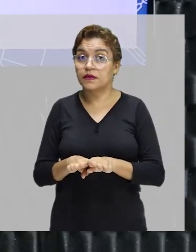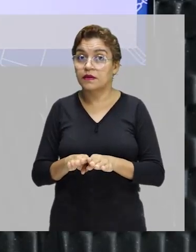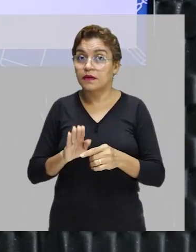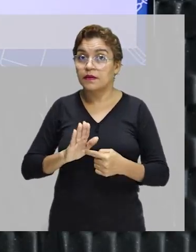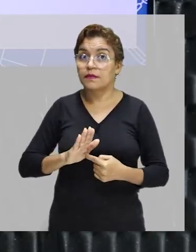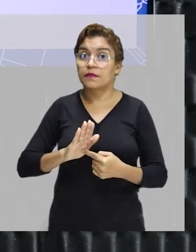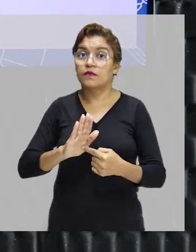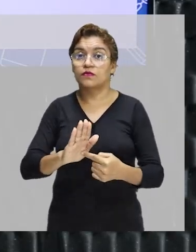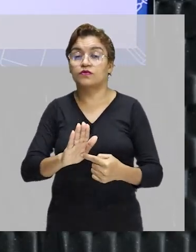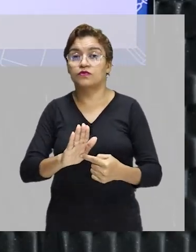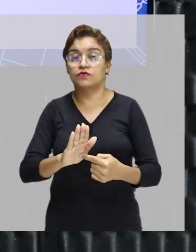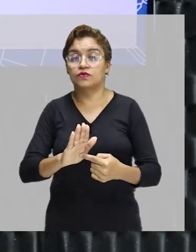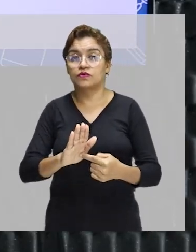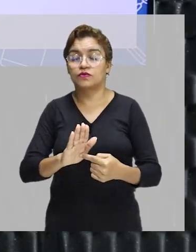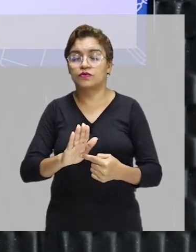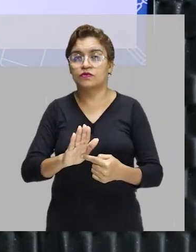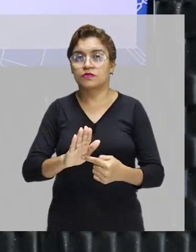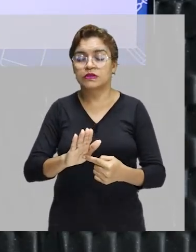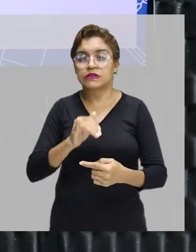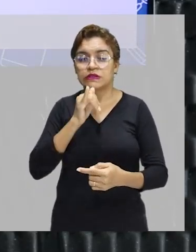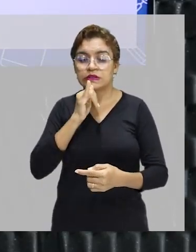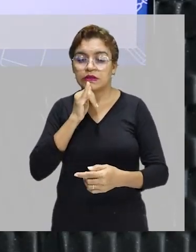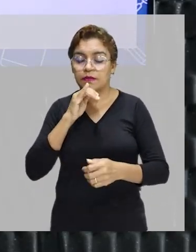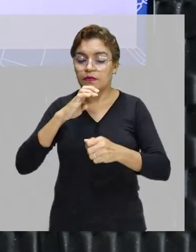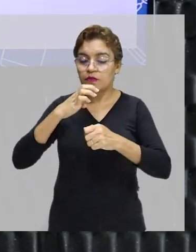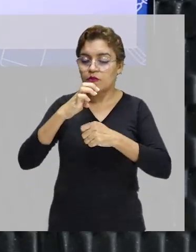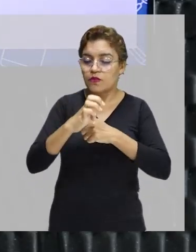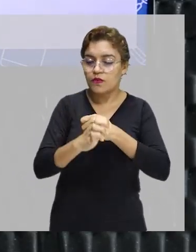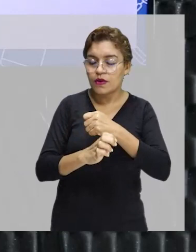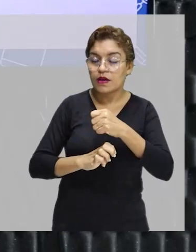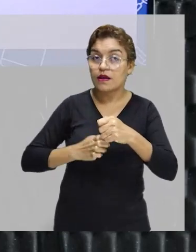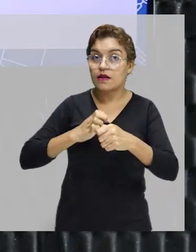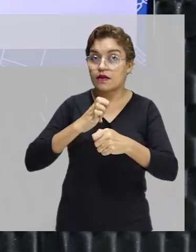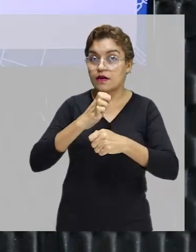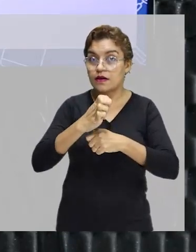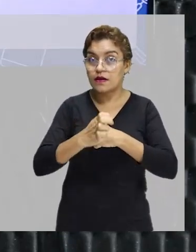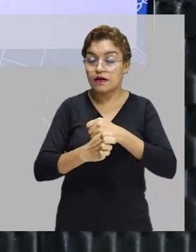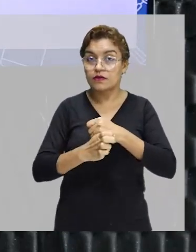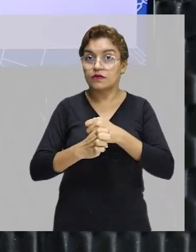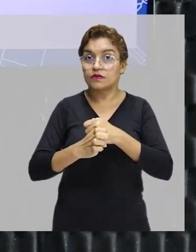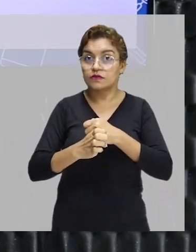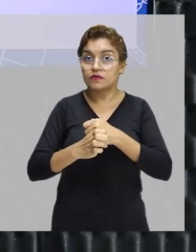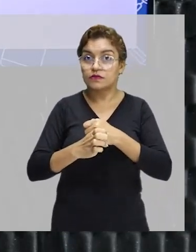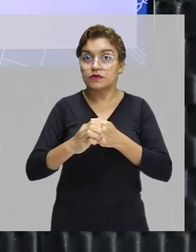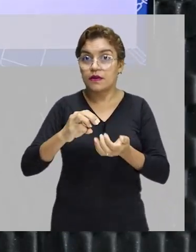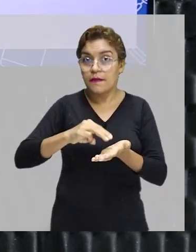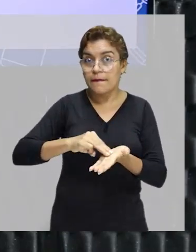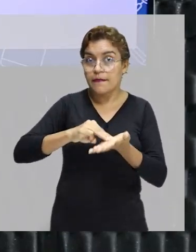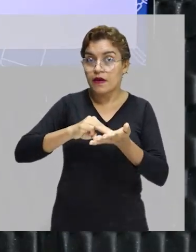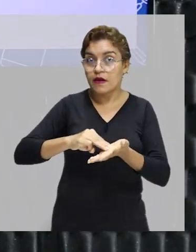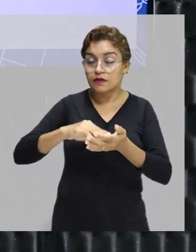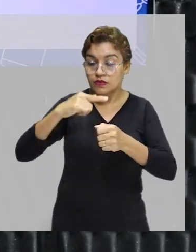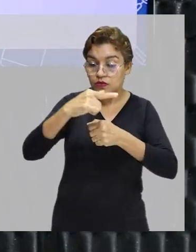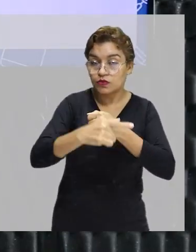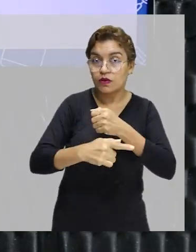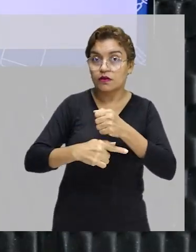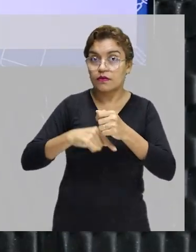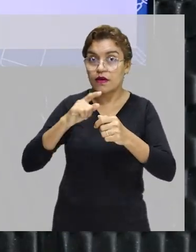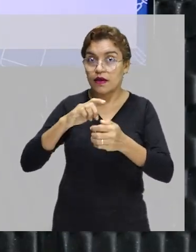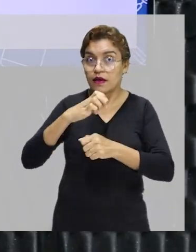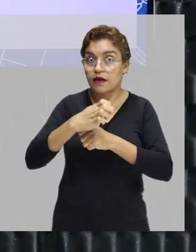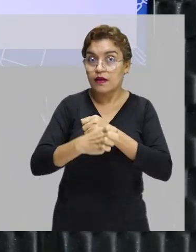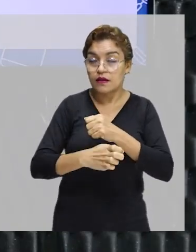de elétron. Então, os elétrons estavam assim encaixados naquela massa do átomo, que seria uma massa